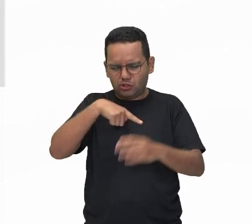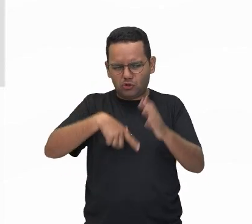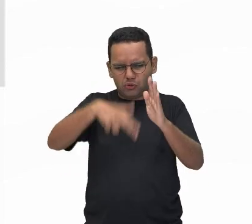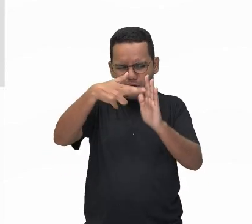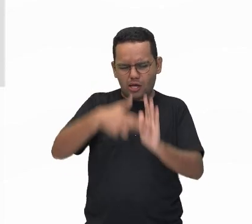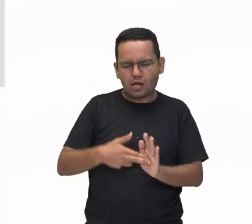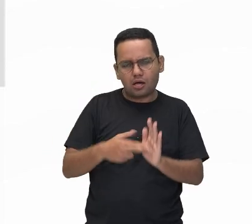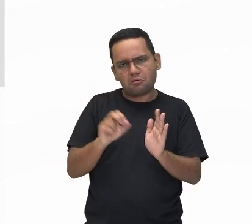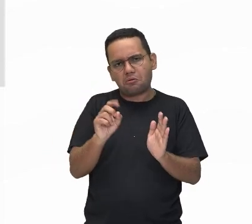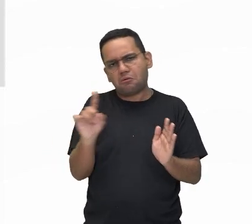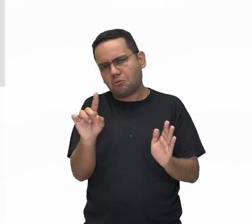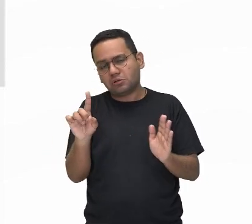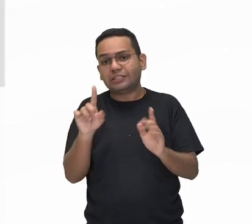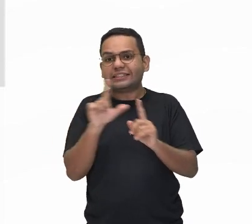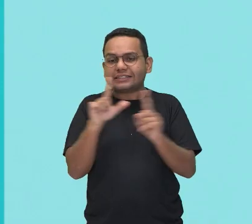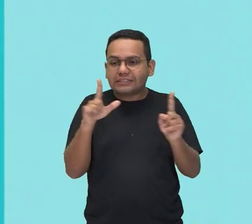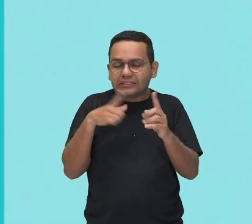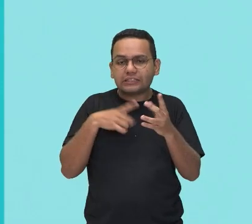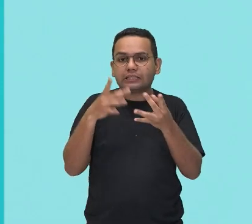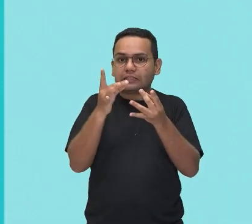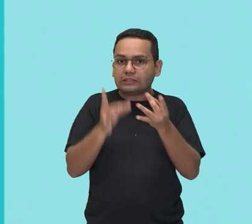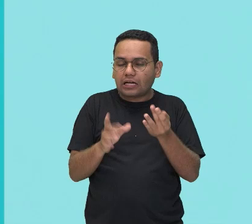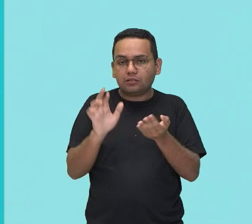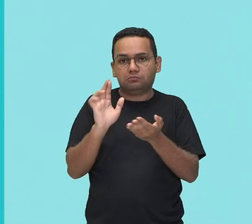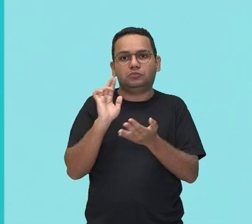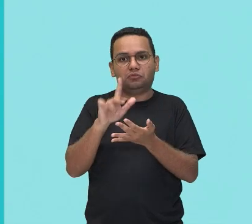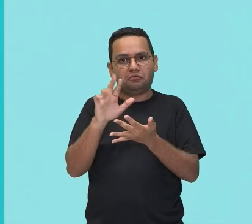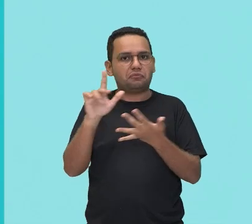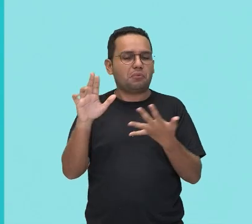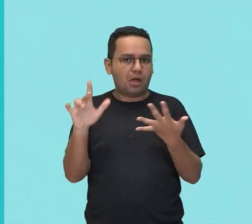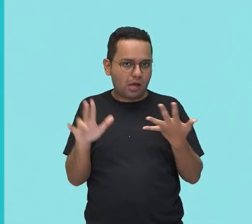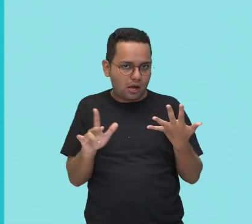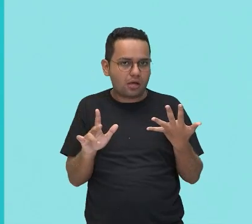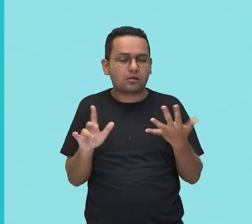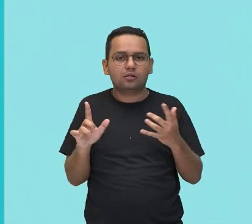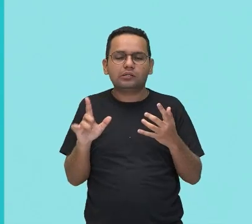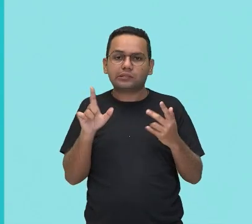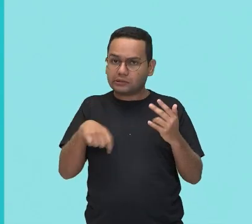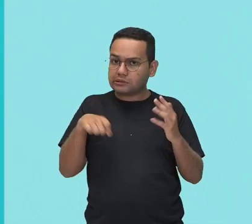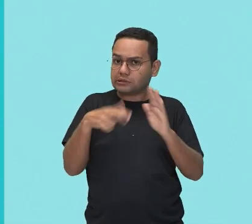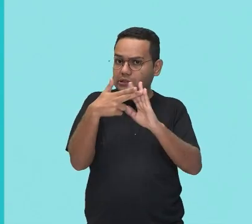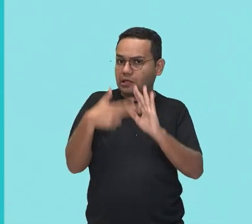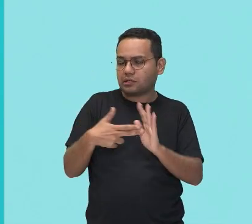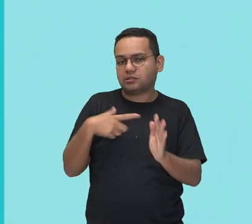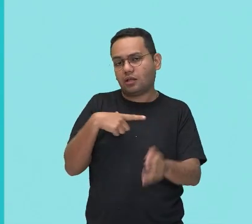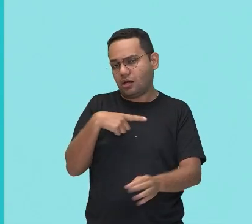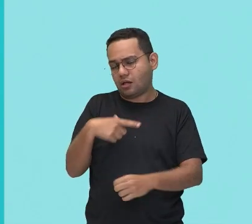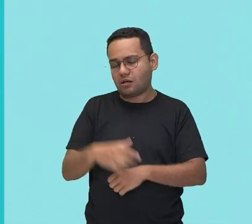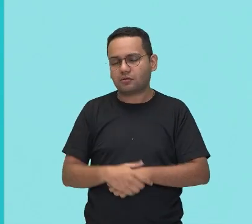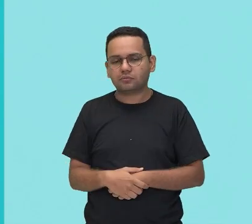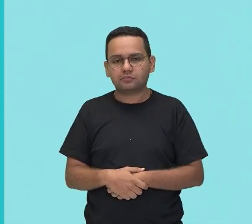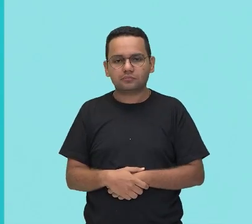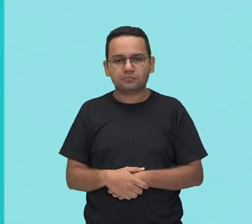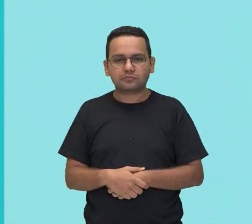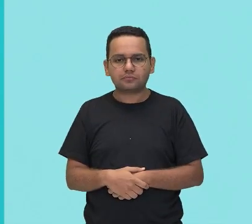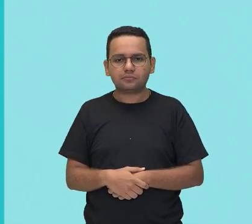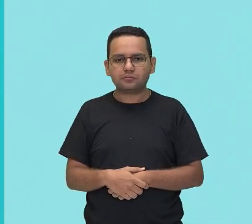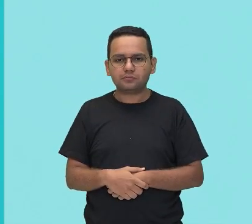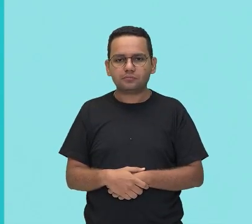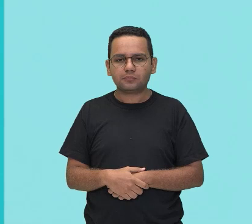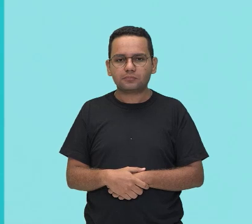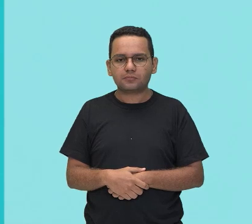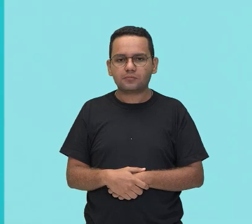com características tão peculiares, a gente vai ver que existia, sim, regras. A gente vai olhar aqui na cartela quais